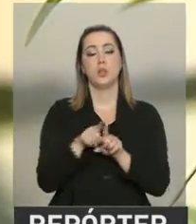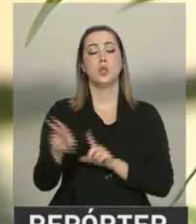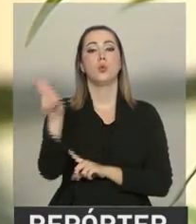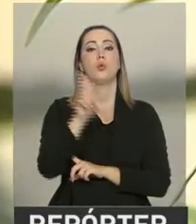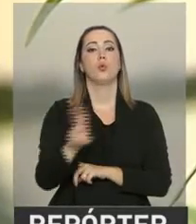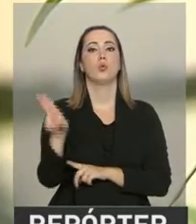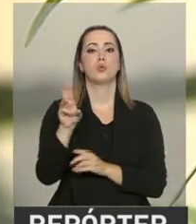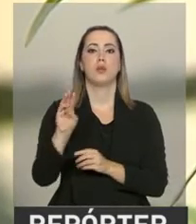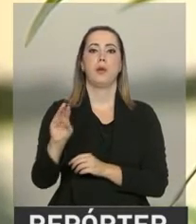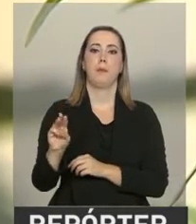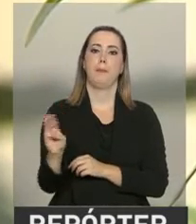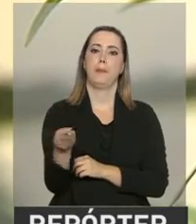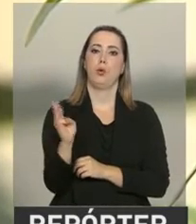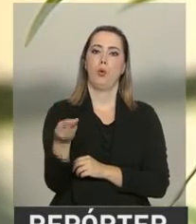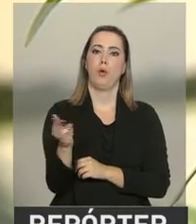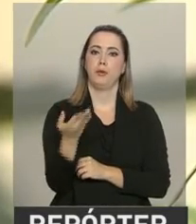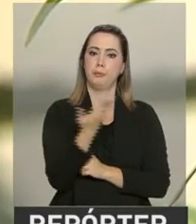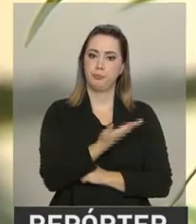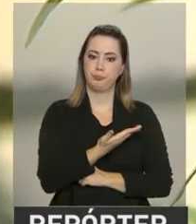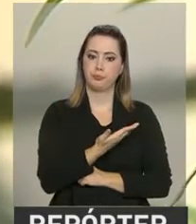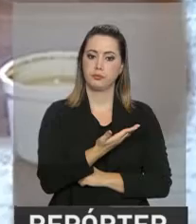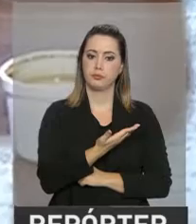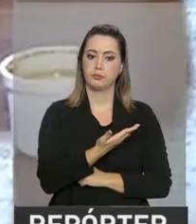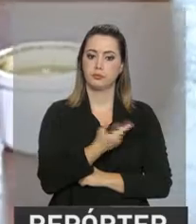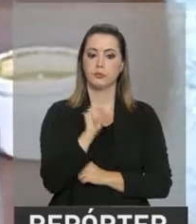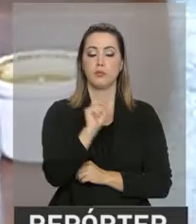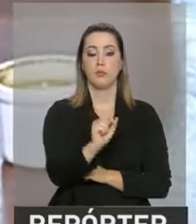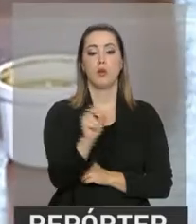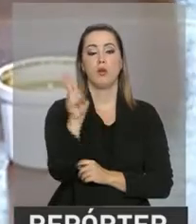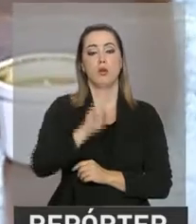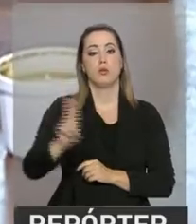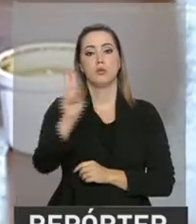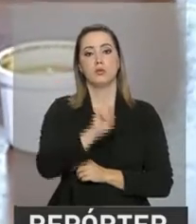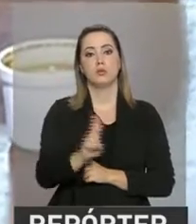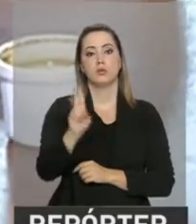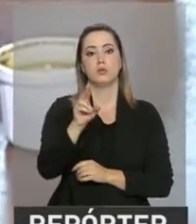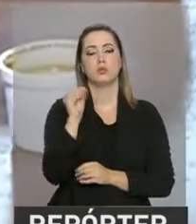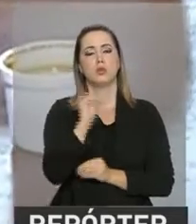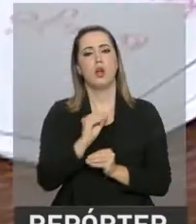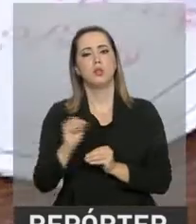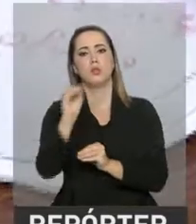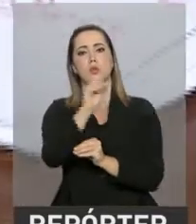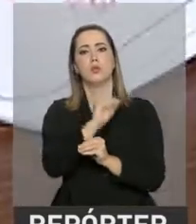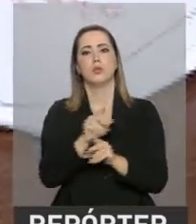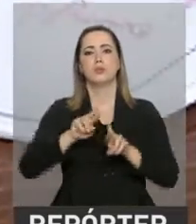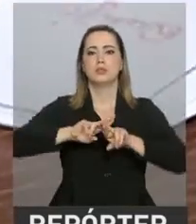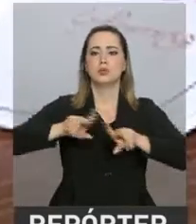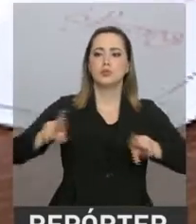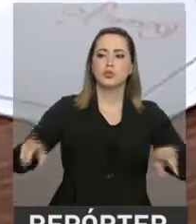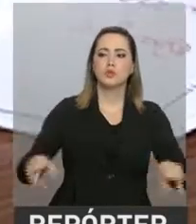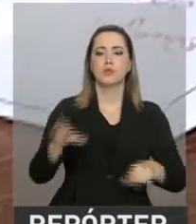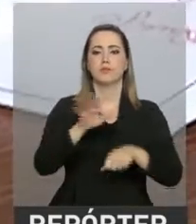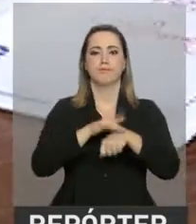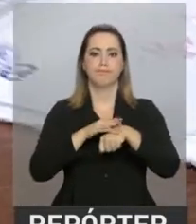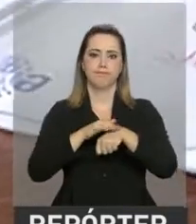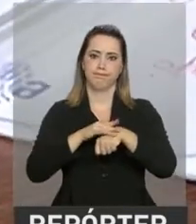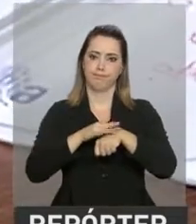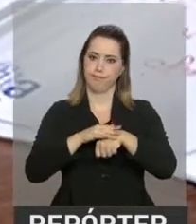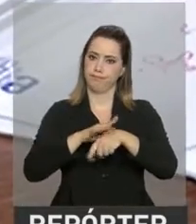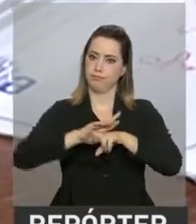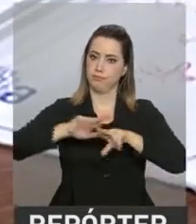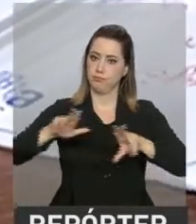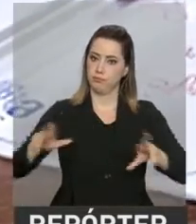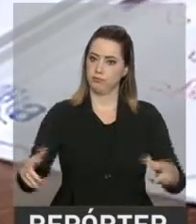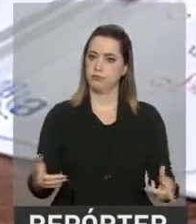canabidiol. A substância é extraída da maconha e é usada no tratamento de crises convulsivas, mal de Parkinson